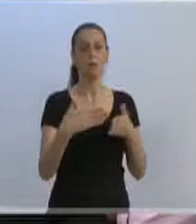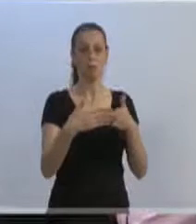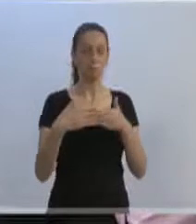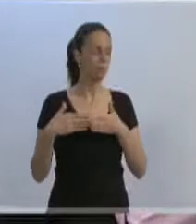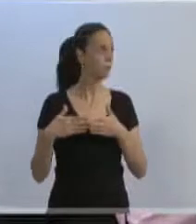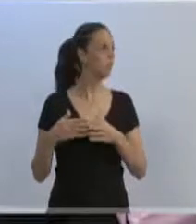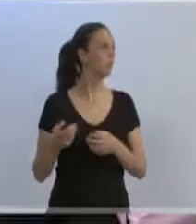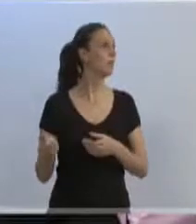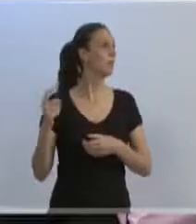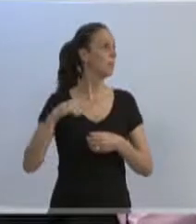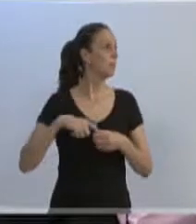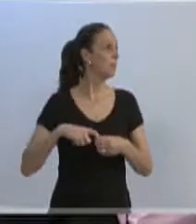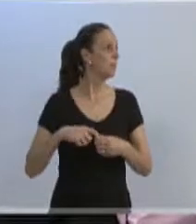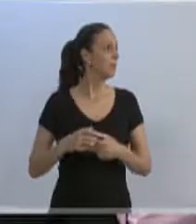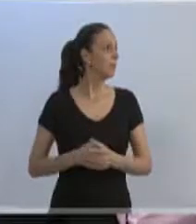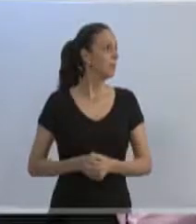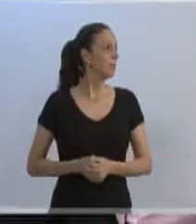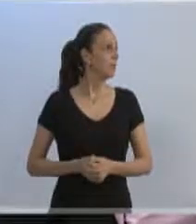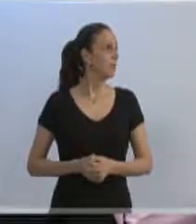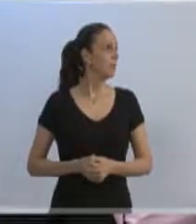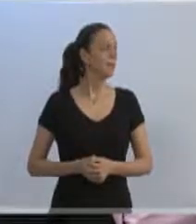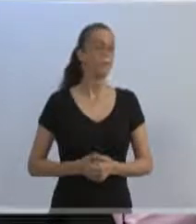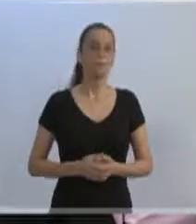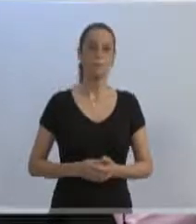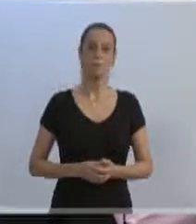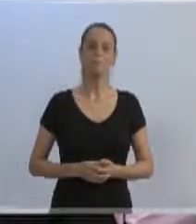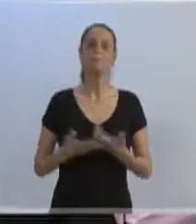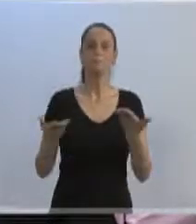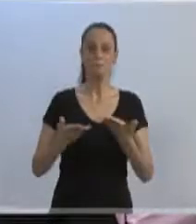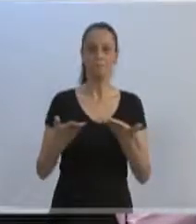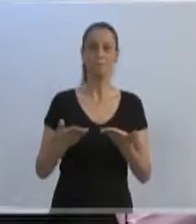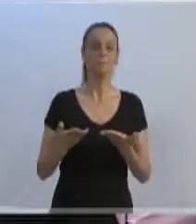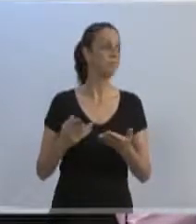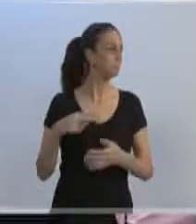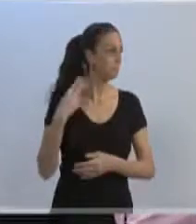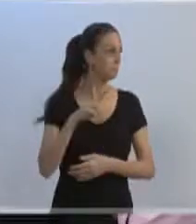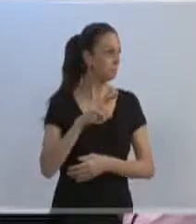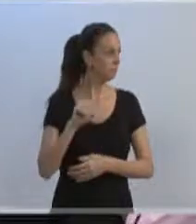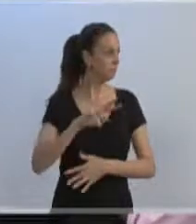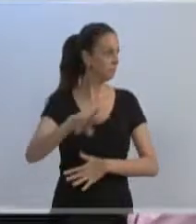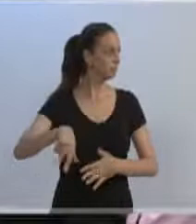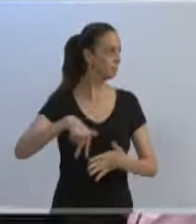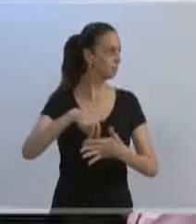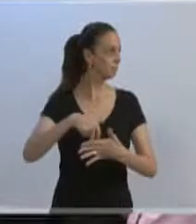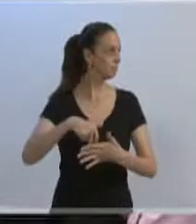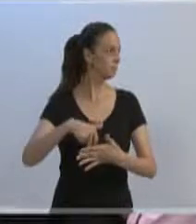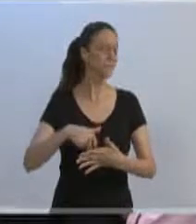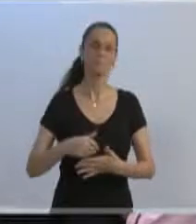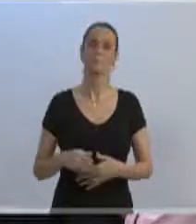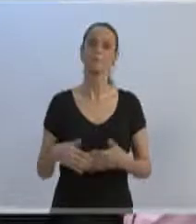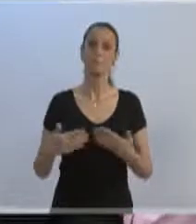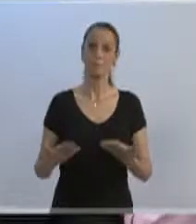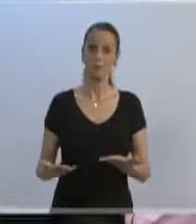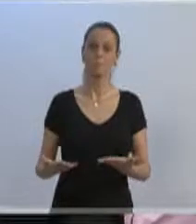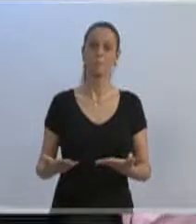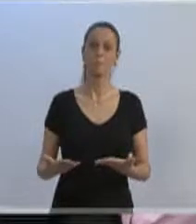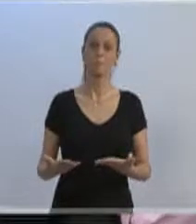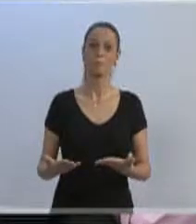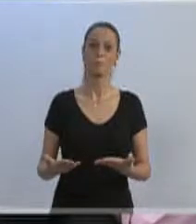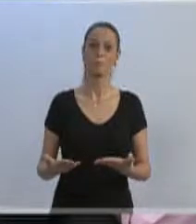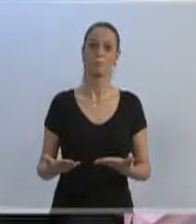volta volta vai fazer uso da palavra o vereador opa então vamos